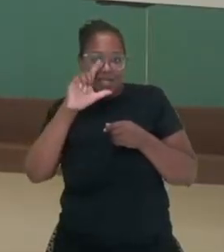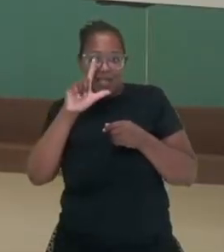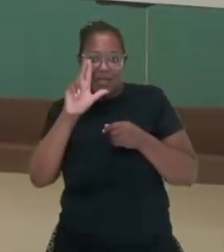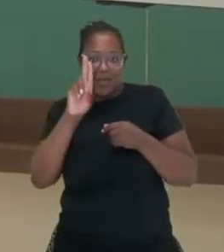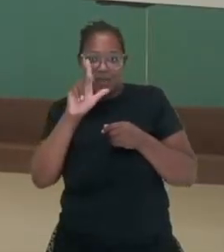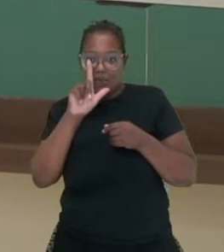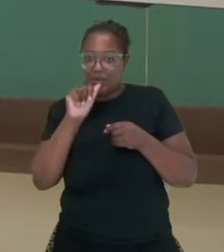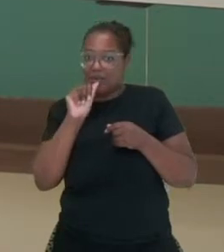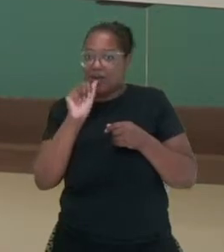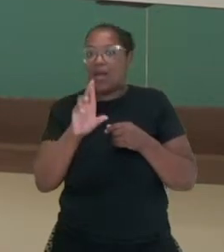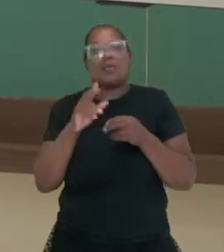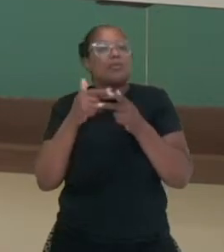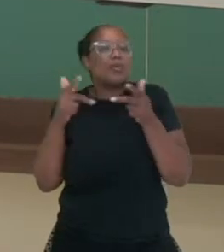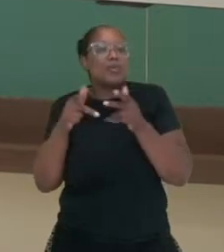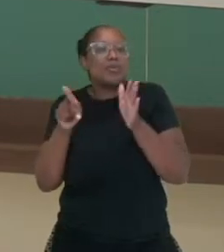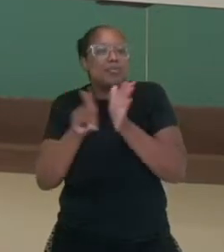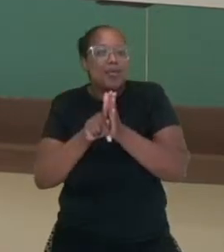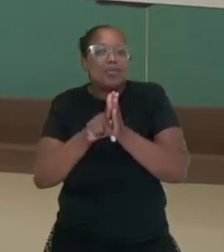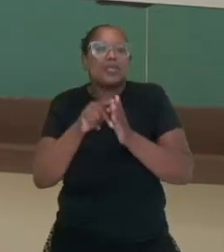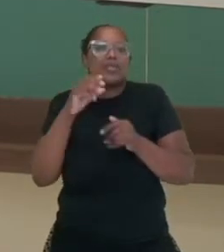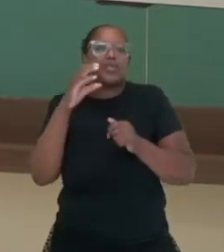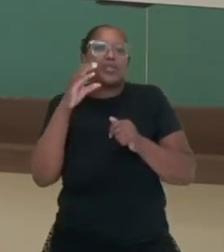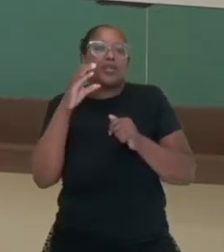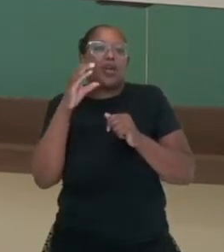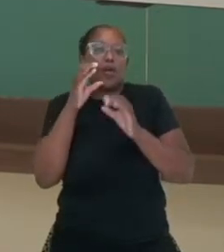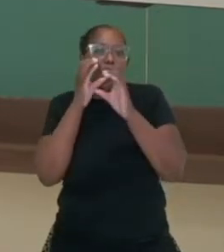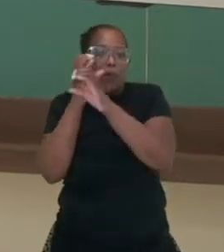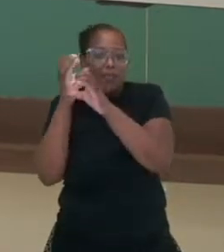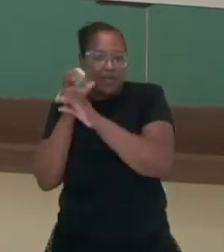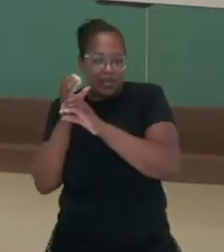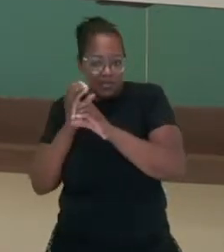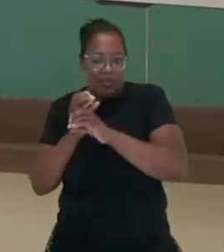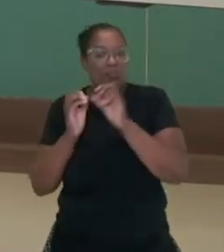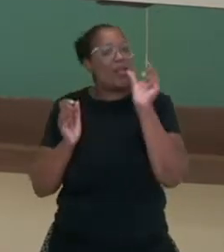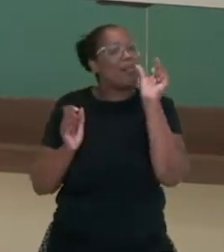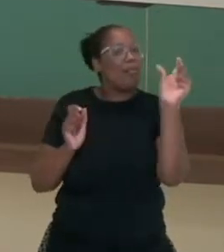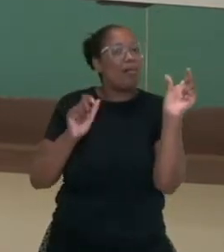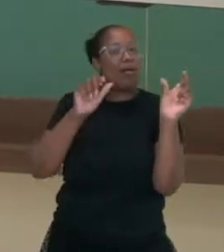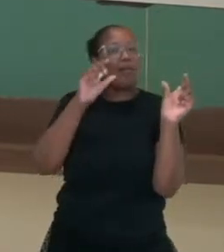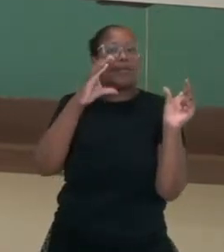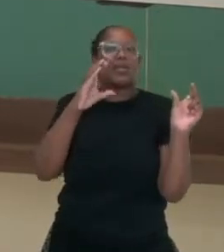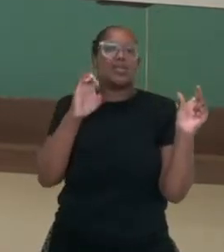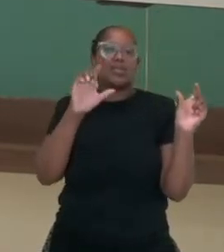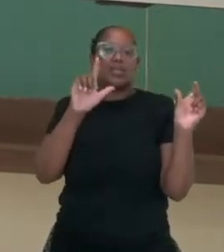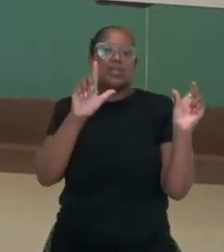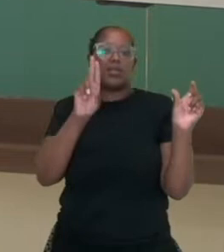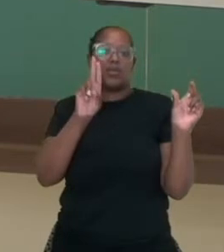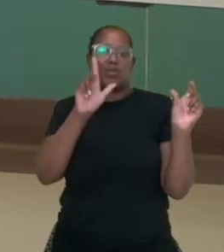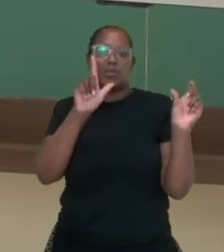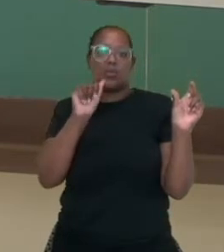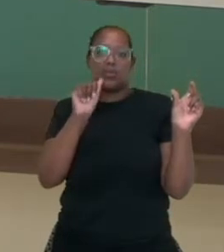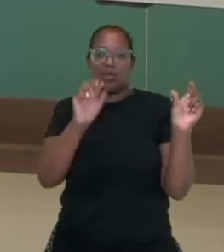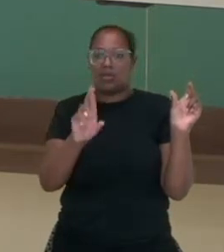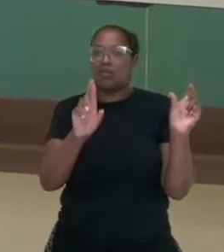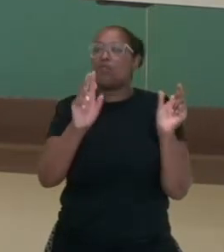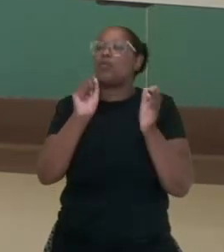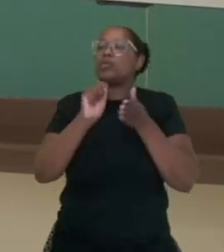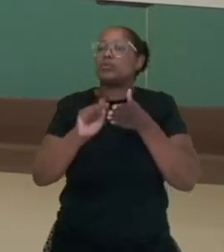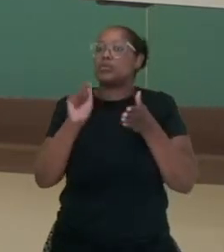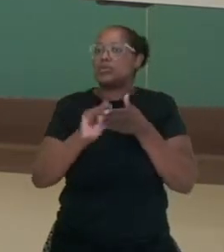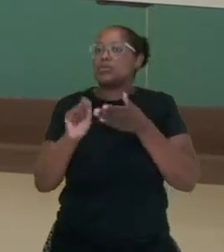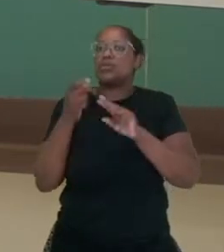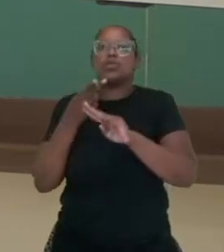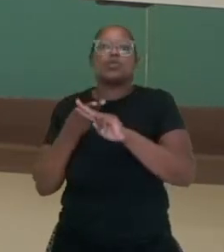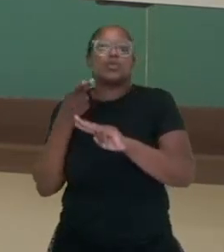de comunicação. Essa palavra celular, ela foi descrita na tecnologia de telefonia usada